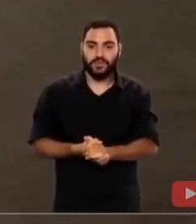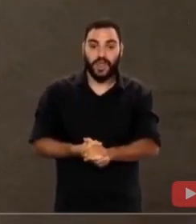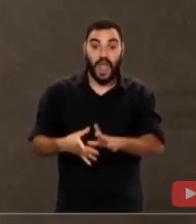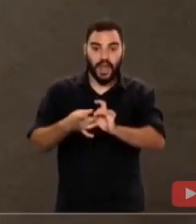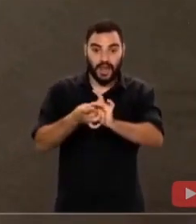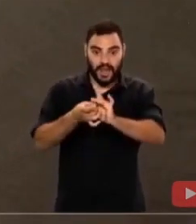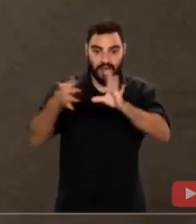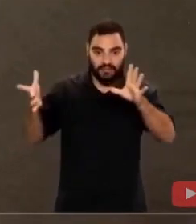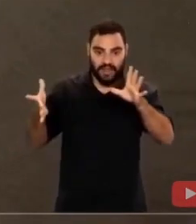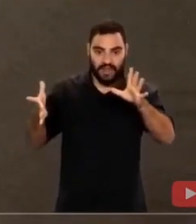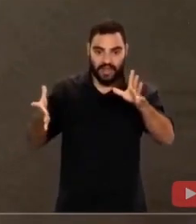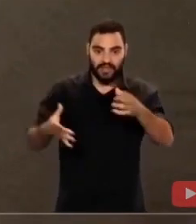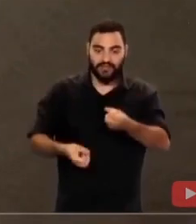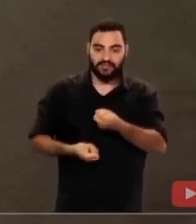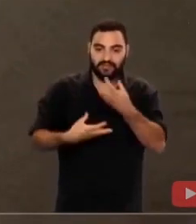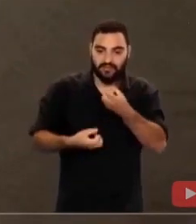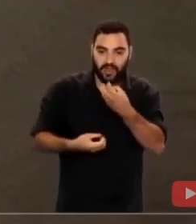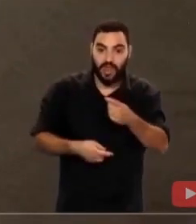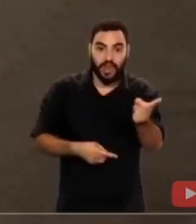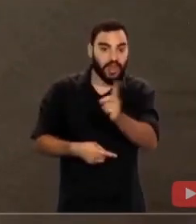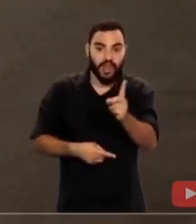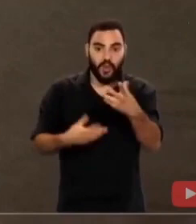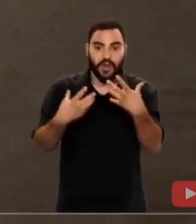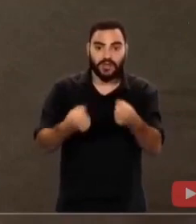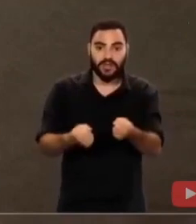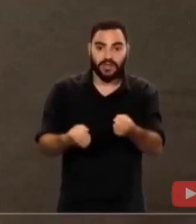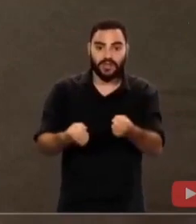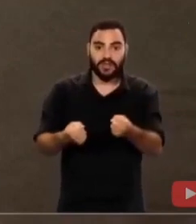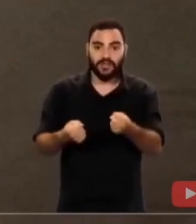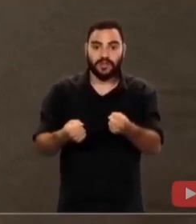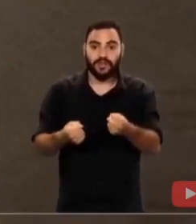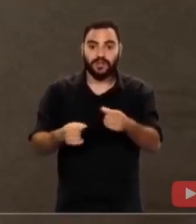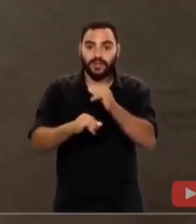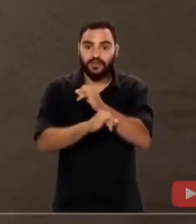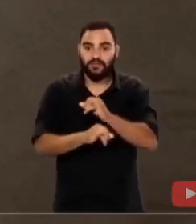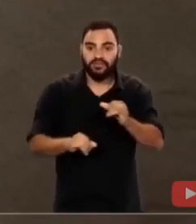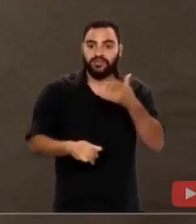de expressão não permite a propagação de discursos de